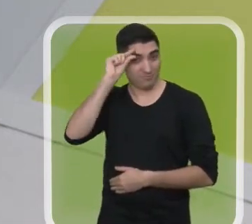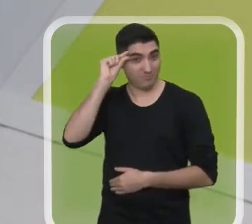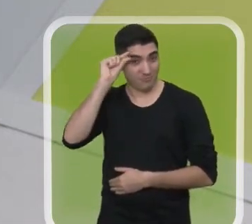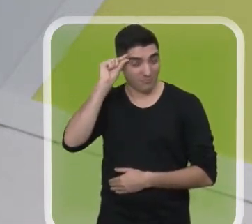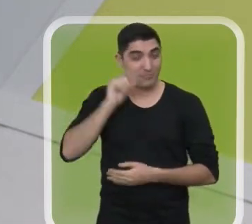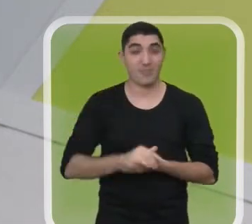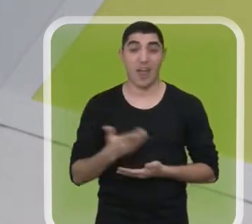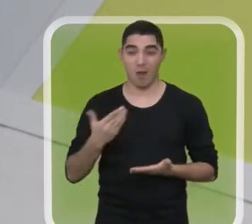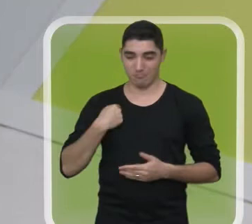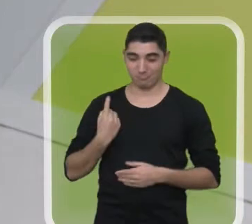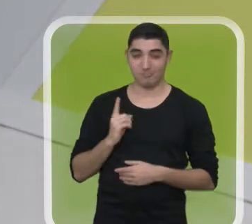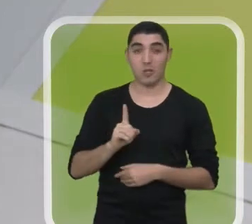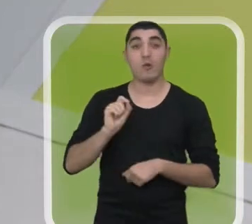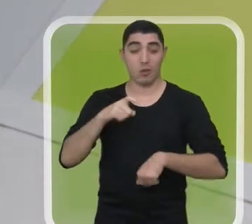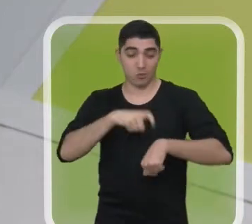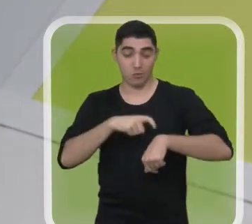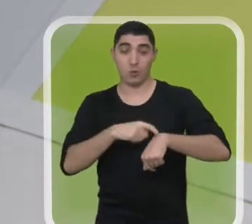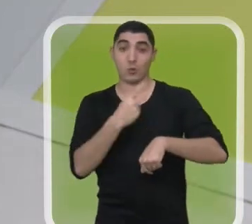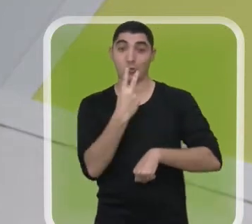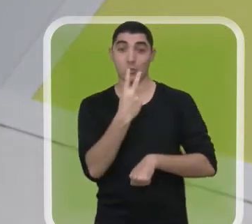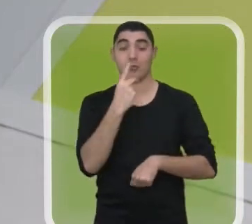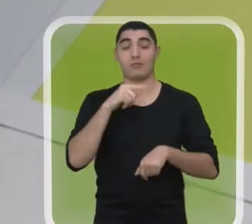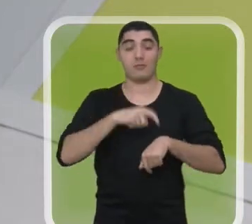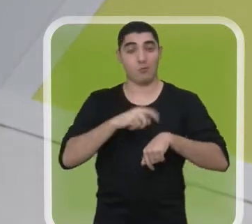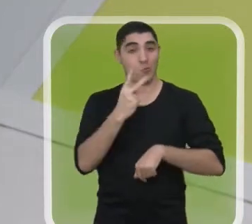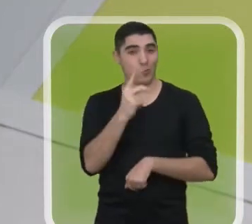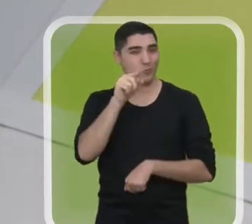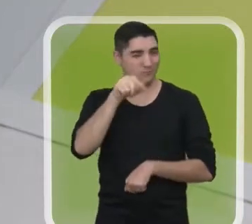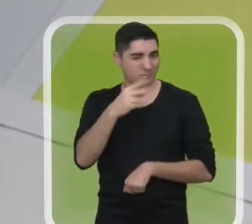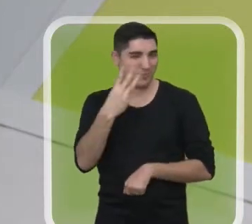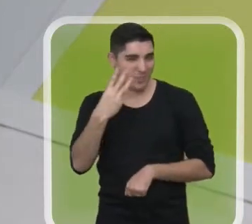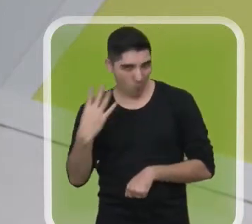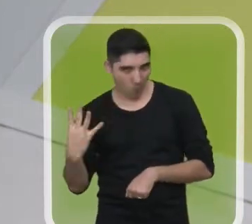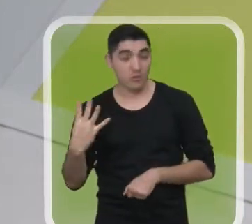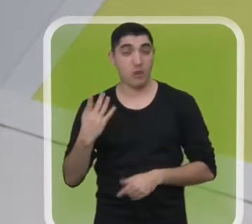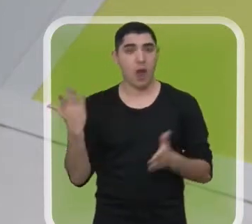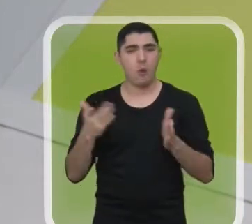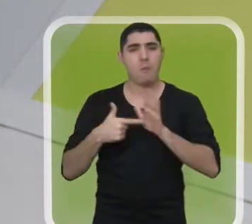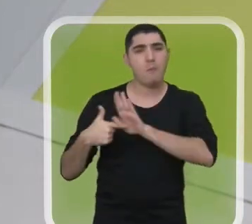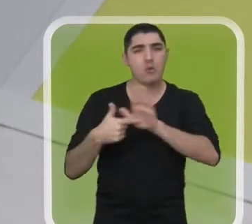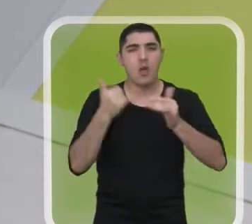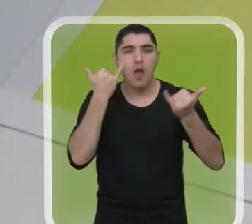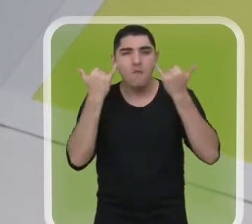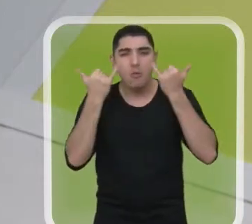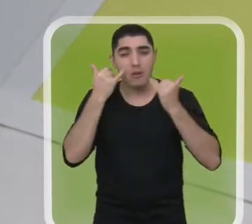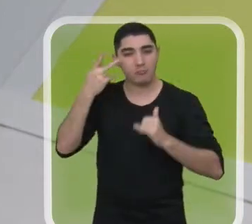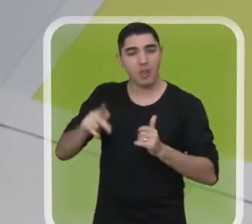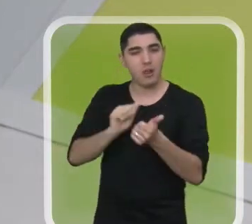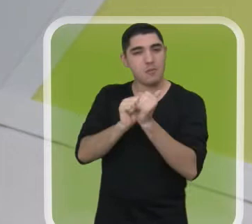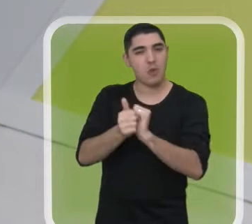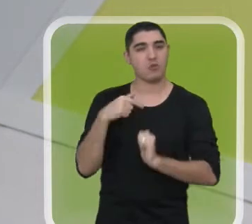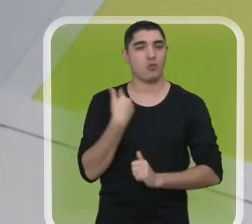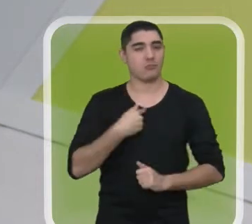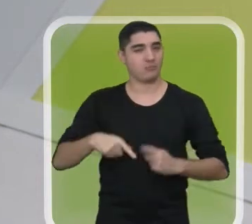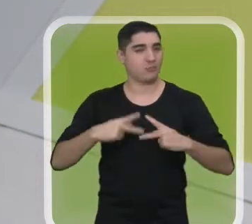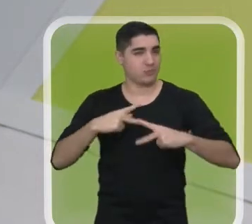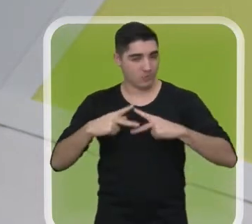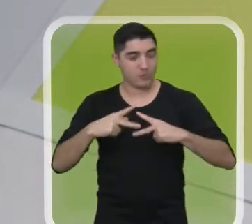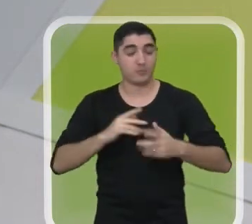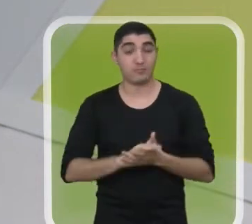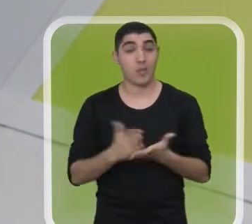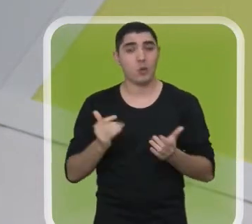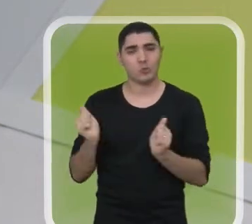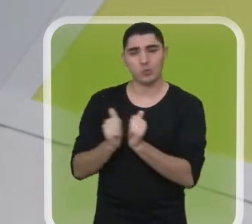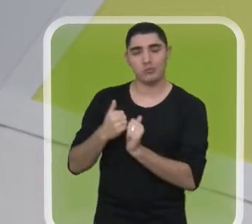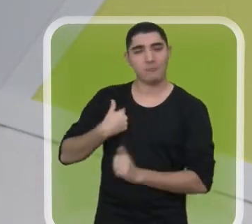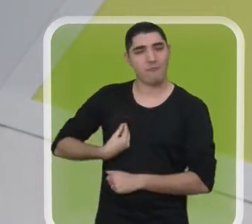Faustão, 2h34, trazendo as principais informações do esporte aqui da nossa cidade. E aqui comigo, como